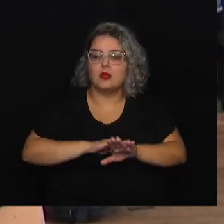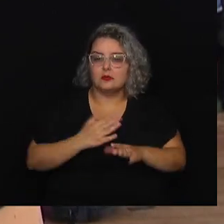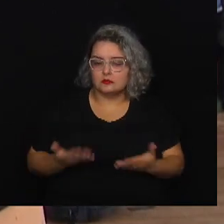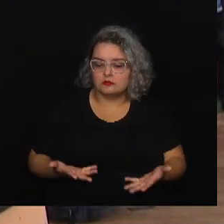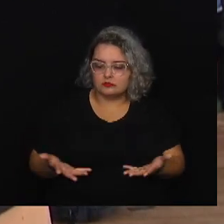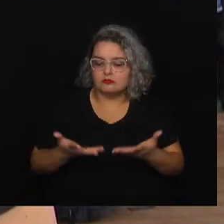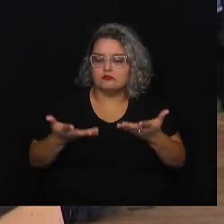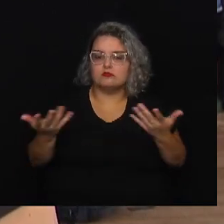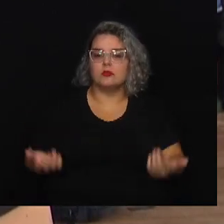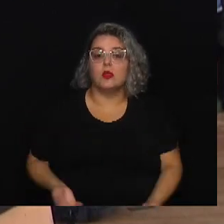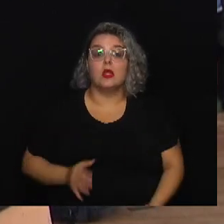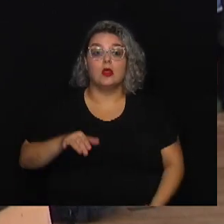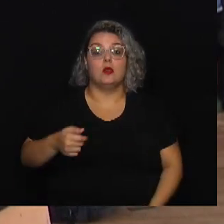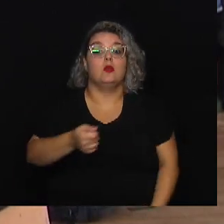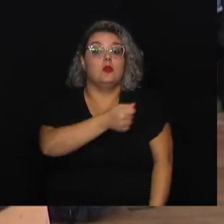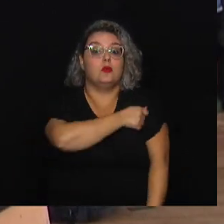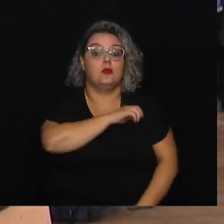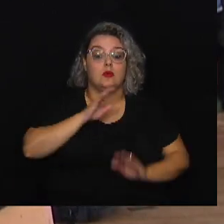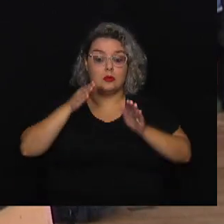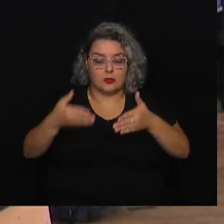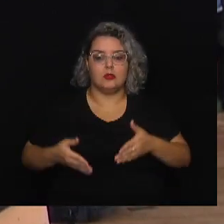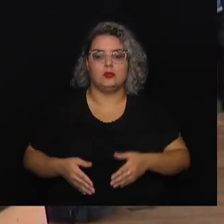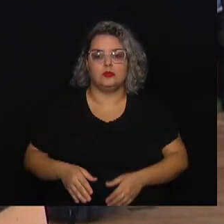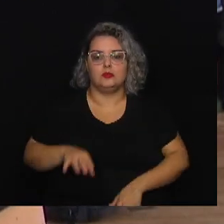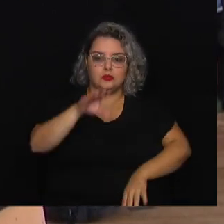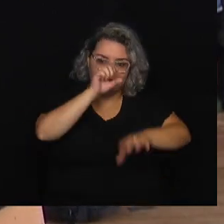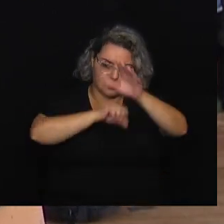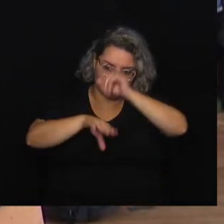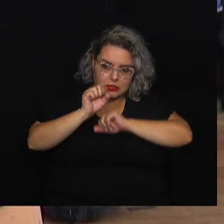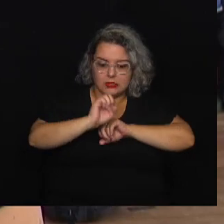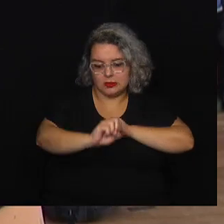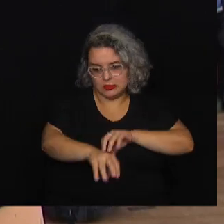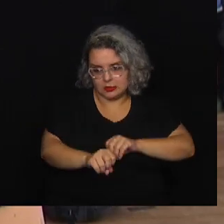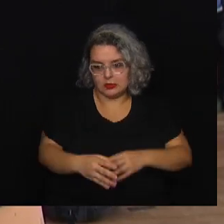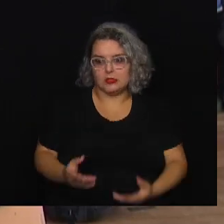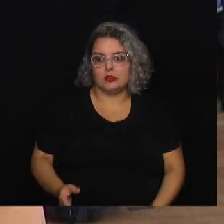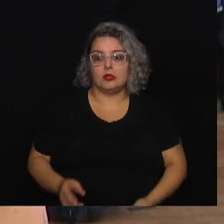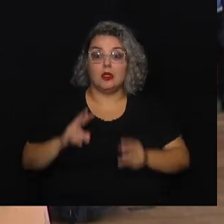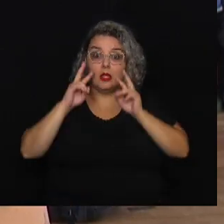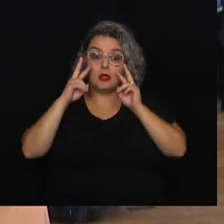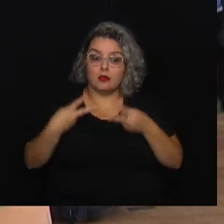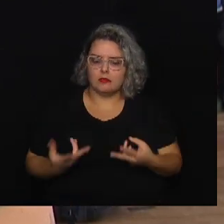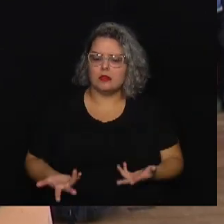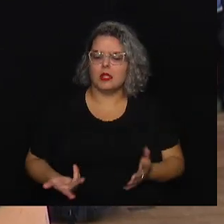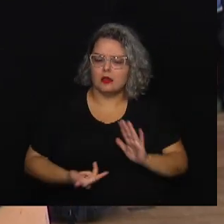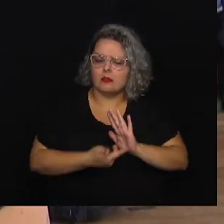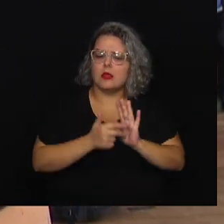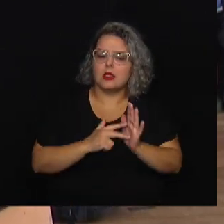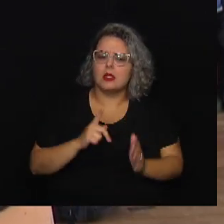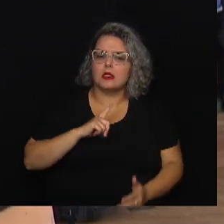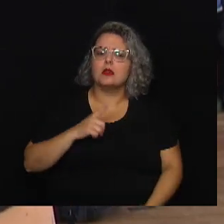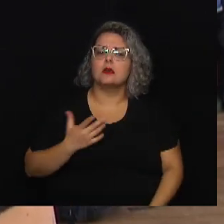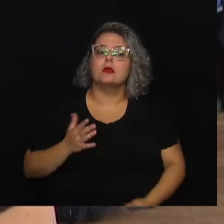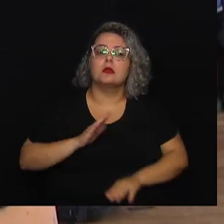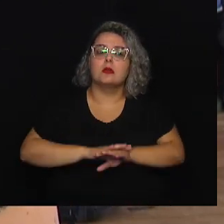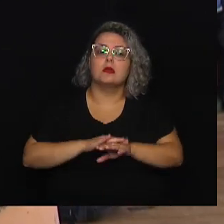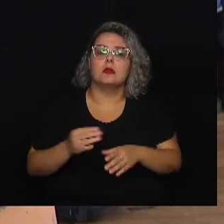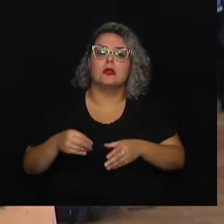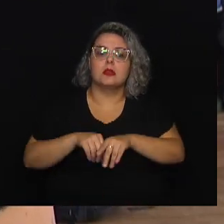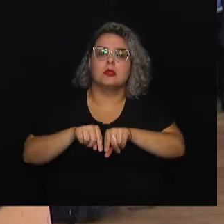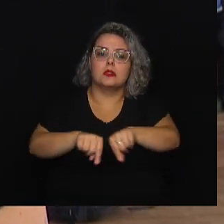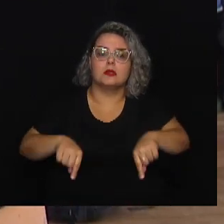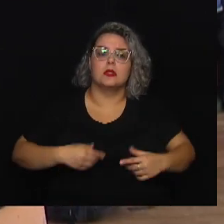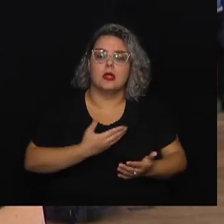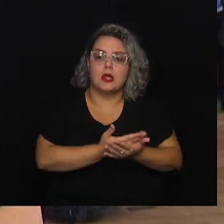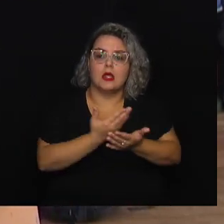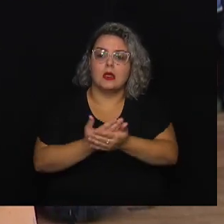se torna o centro do seu ensino-aprendizagem, ele tende a ver mais sentido naquilo que está fazendo em sala de aula,